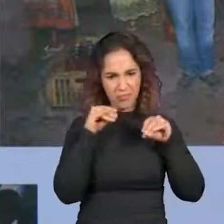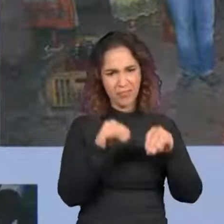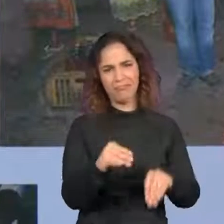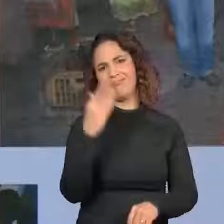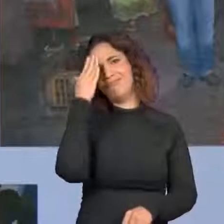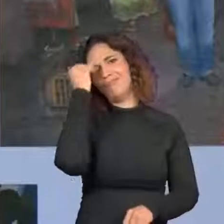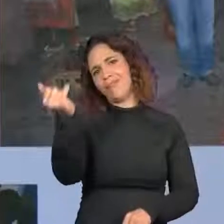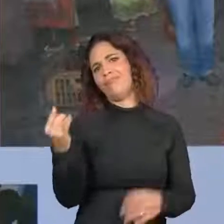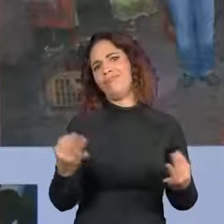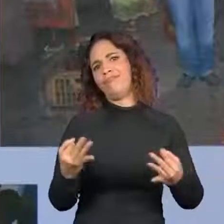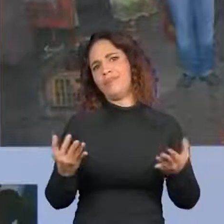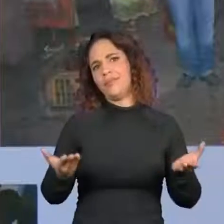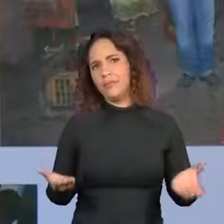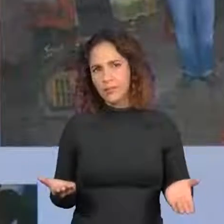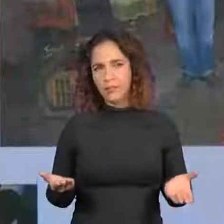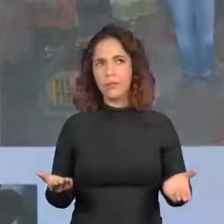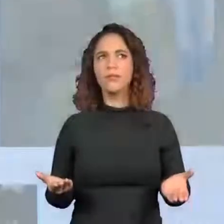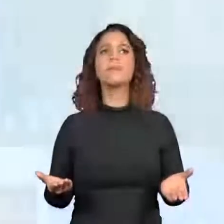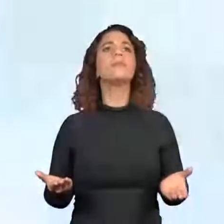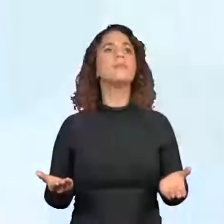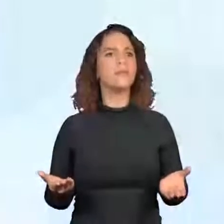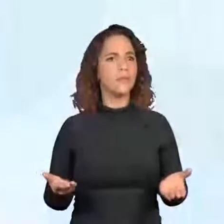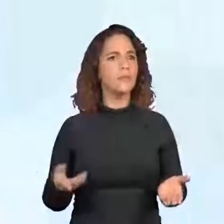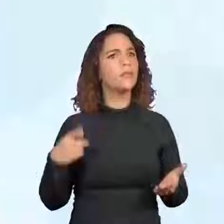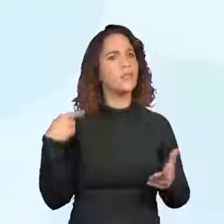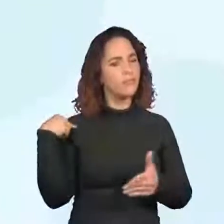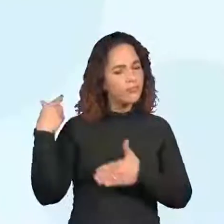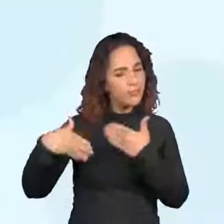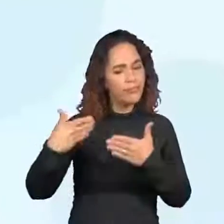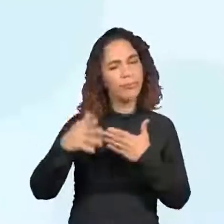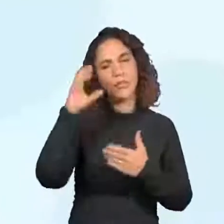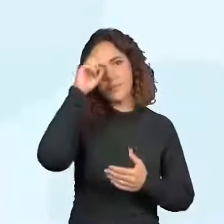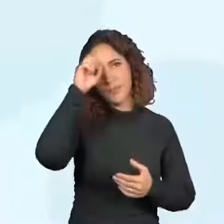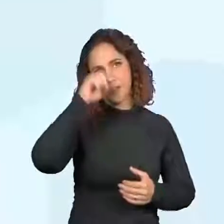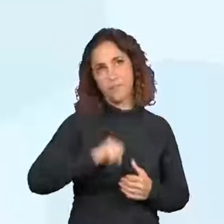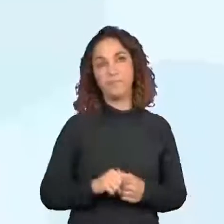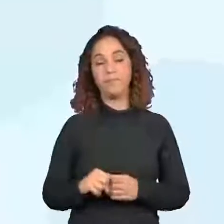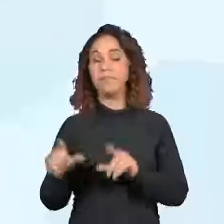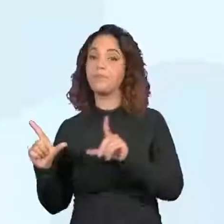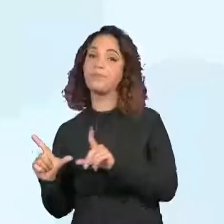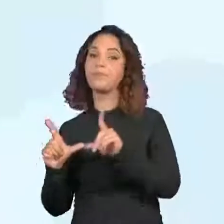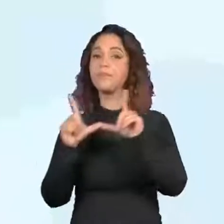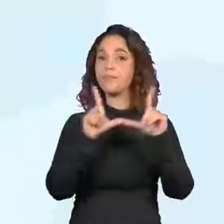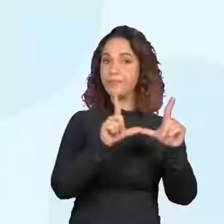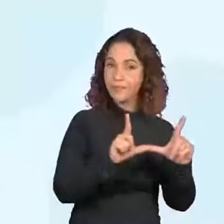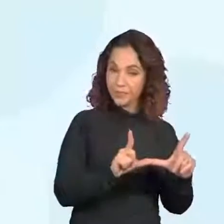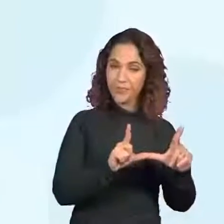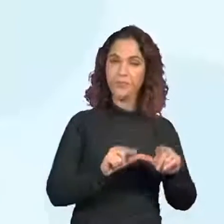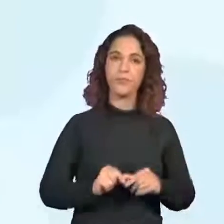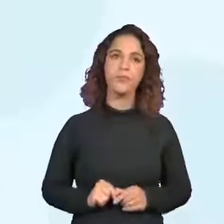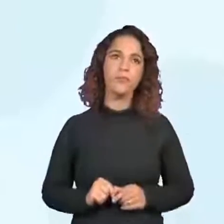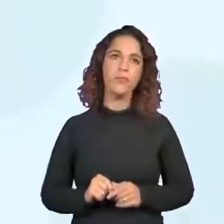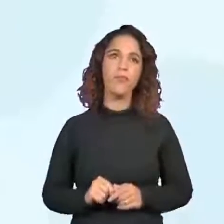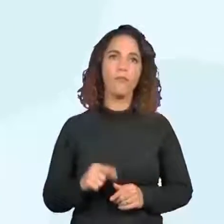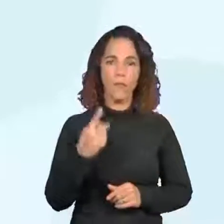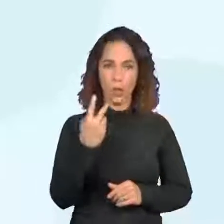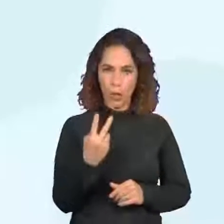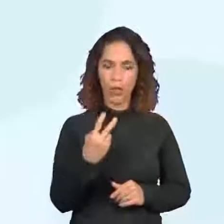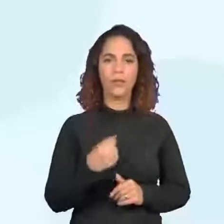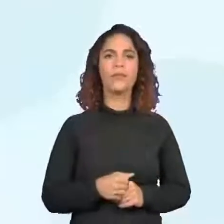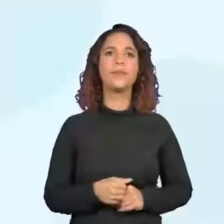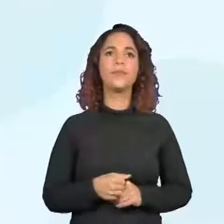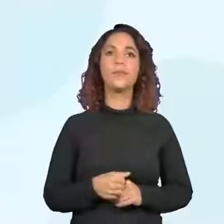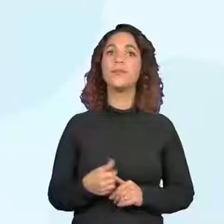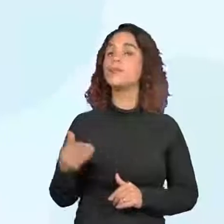bem. Nós vamos entender toda essa aprendizagem aí. Ao lado, nossa imagem 2, eu